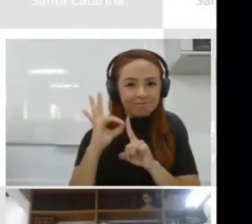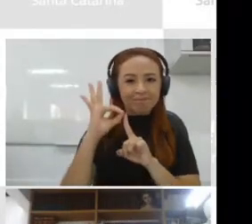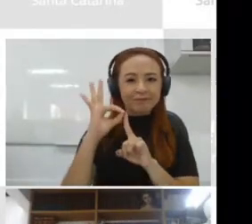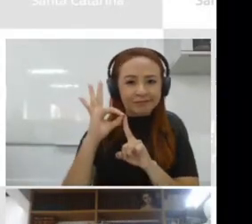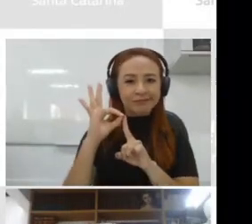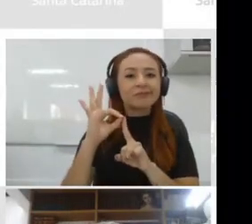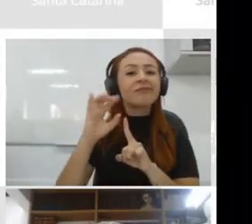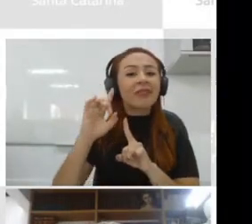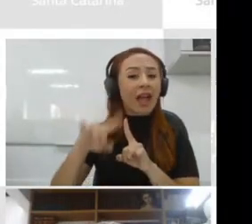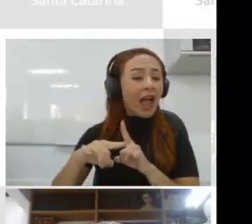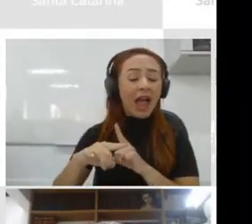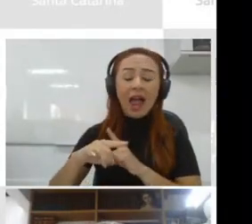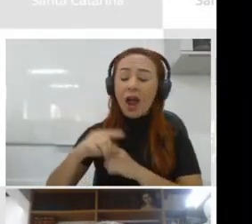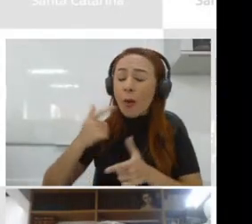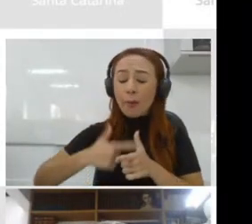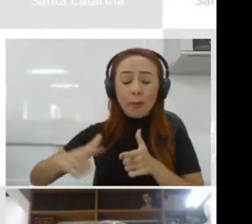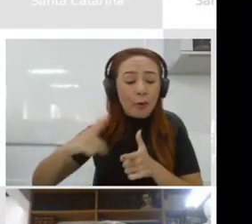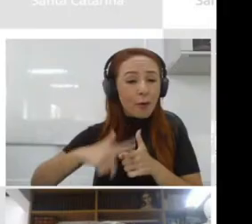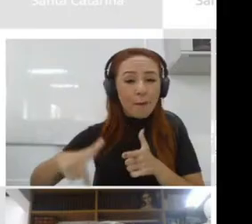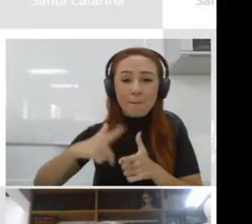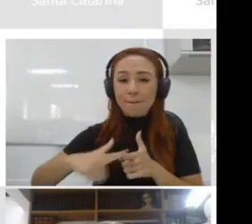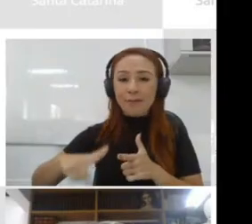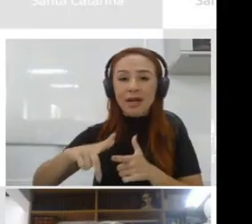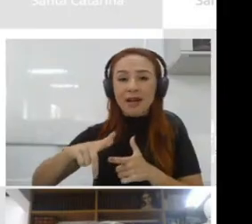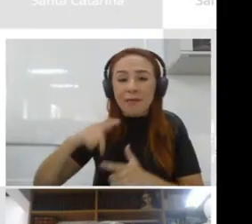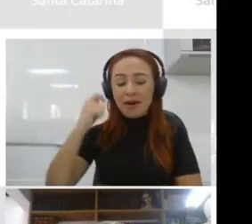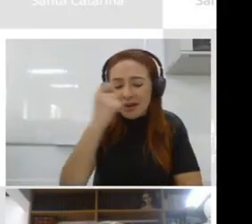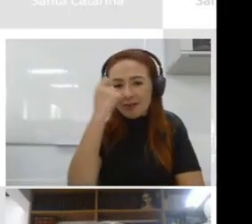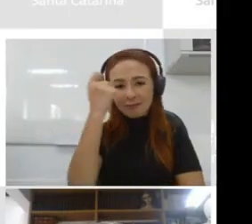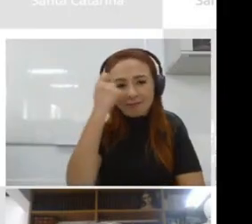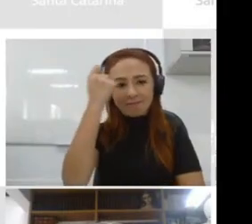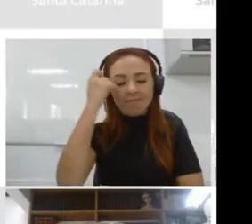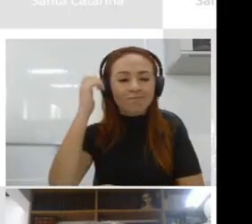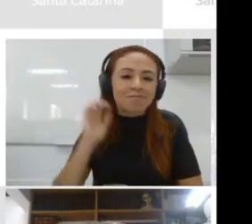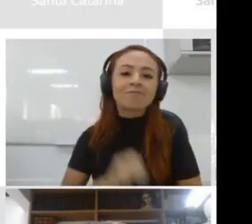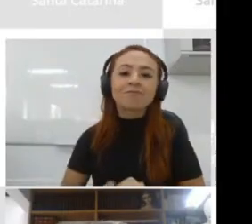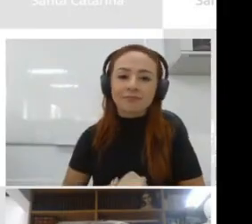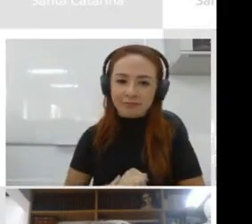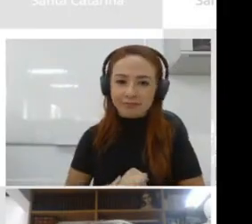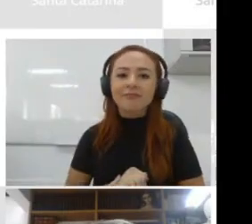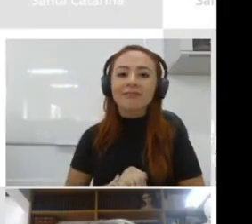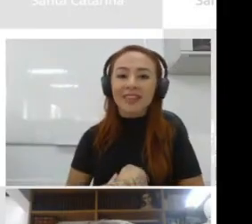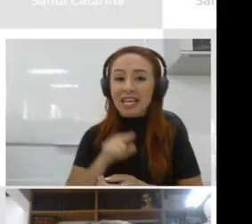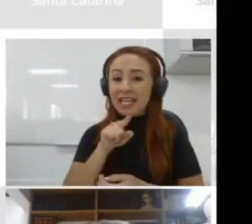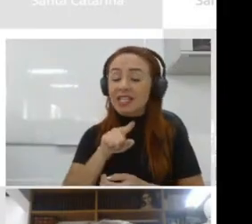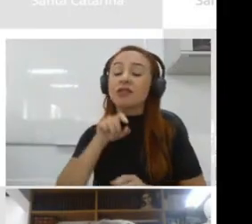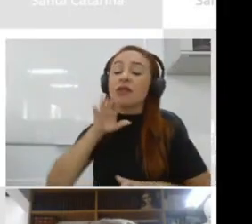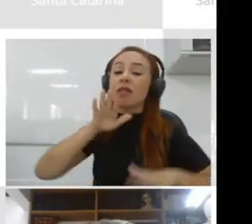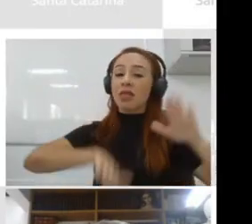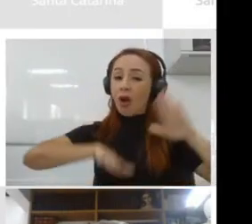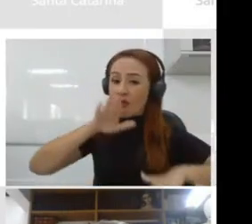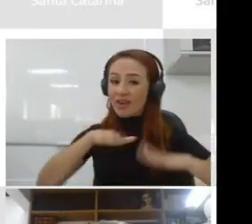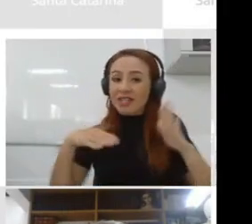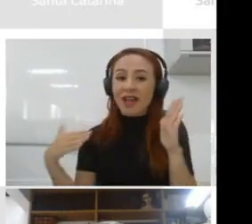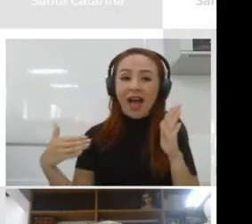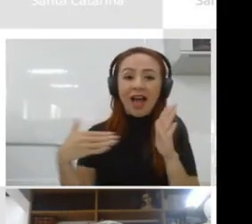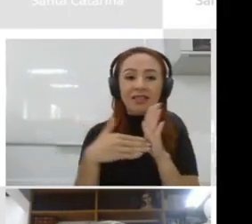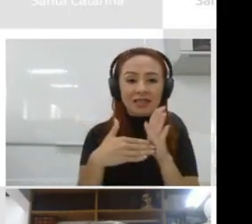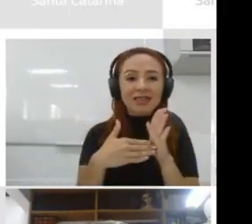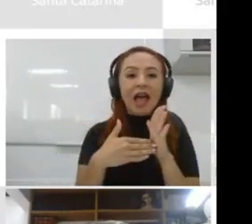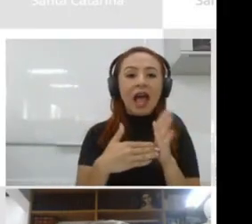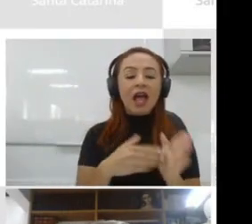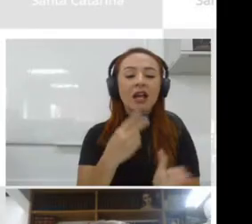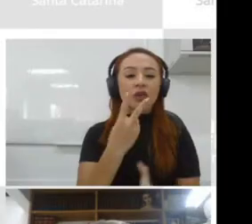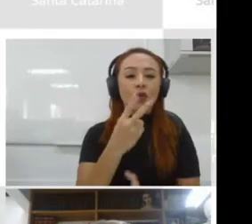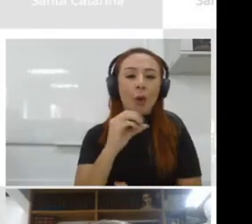considerado catastrófico. E há 5% de chances que isso ocorra antes de 2050. Baixa chance, 5% apenas, mas ainda